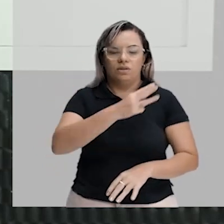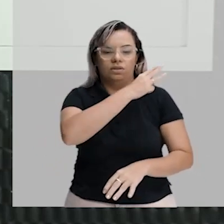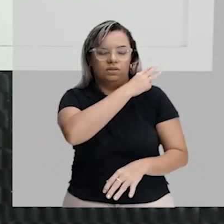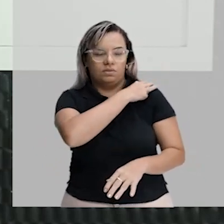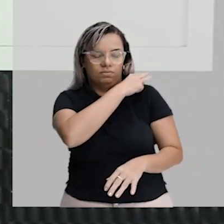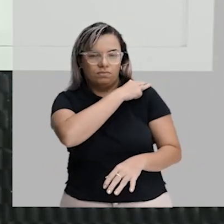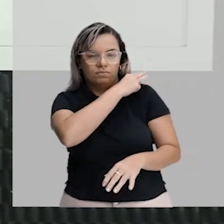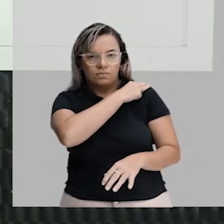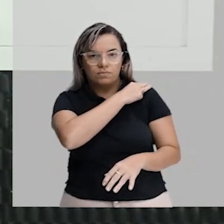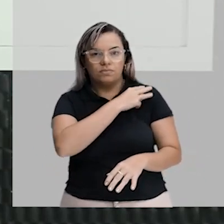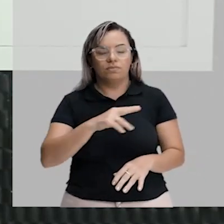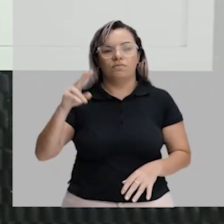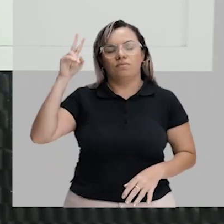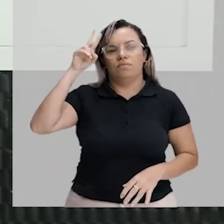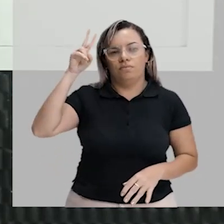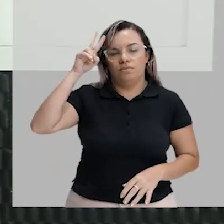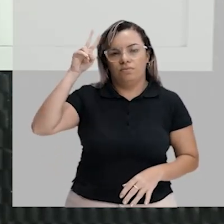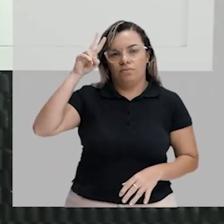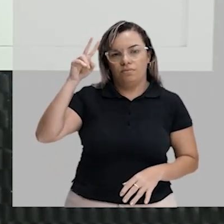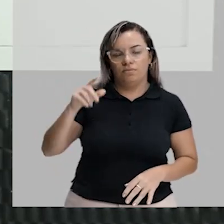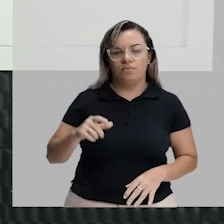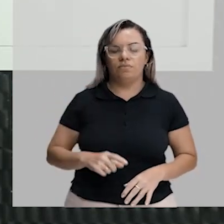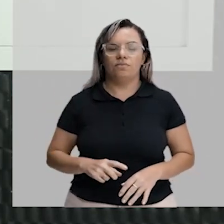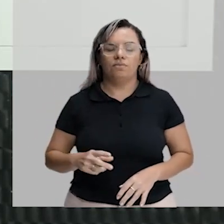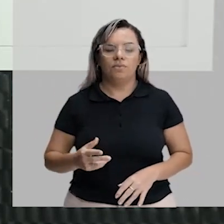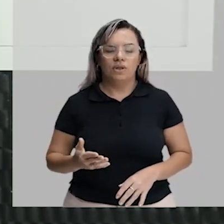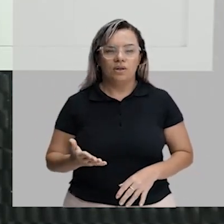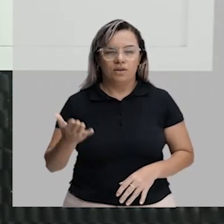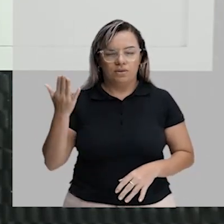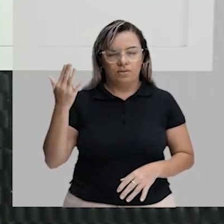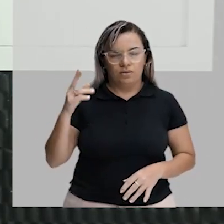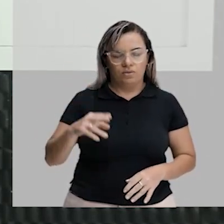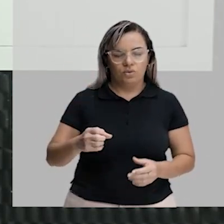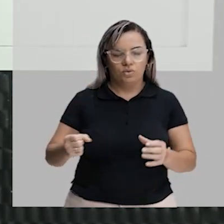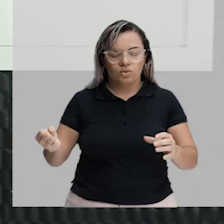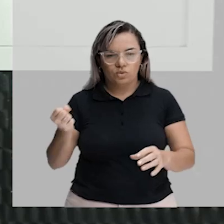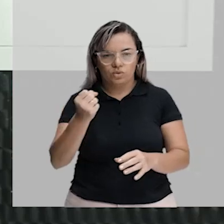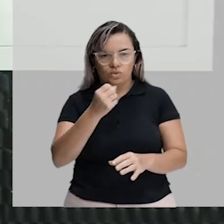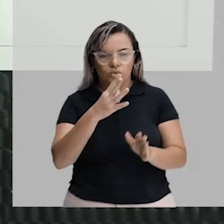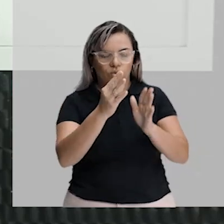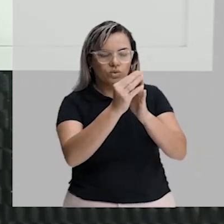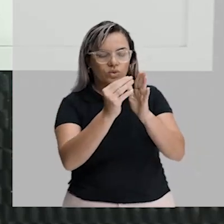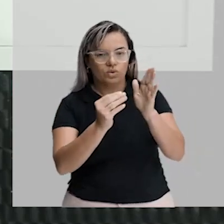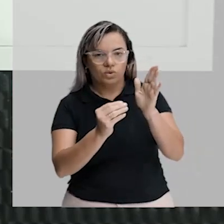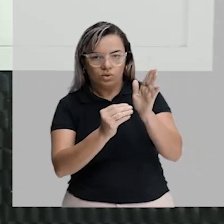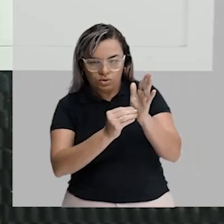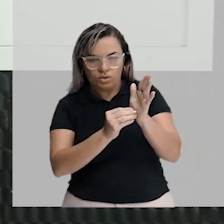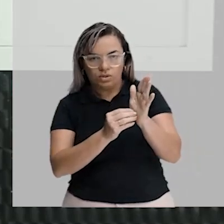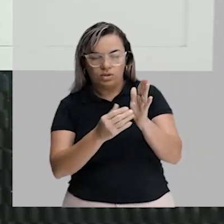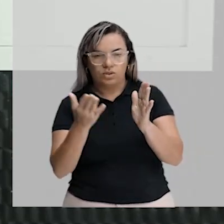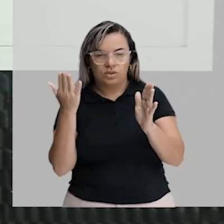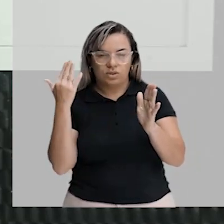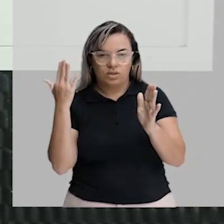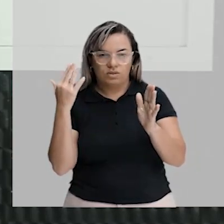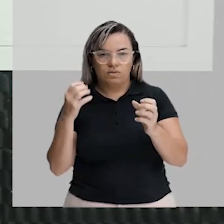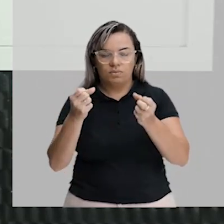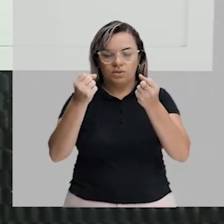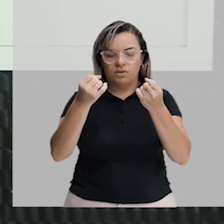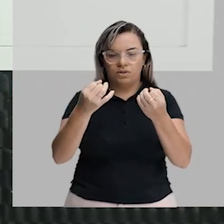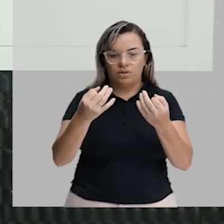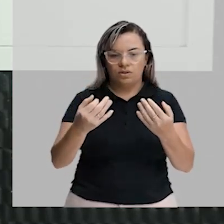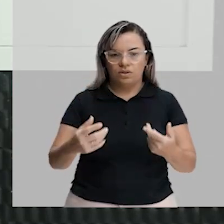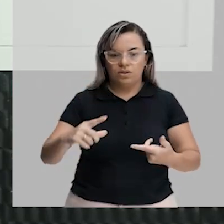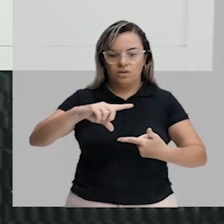médio. Lembrando que a gente começou um assunto novo, Nós estávamos falando de geometria analítica, agora nós estamos falando